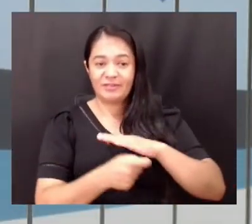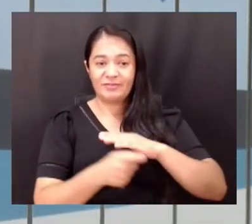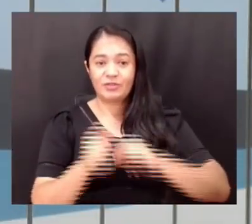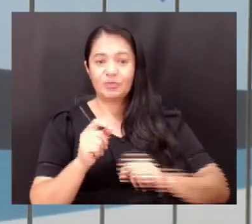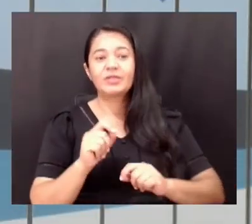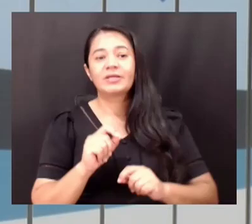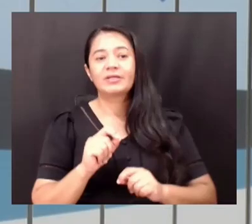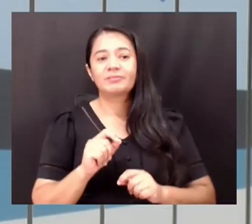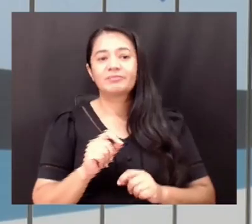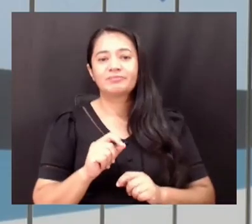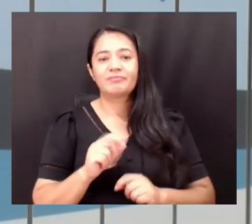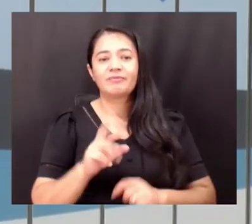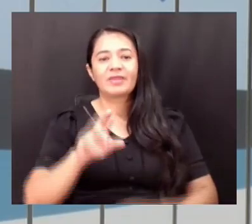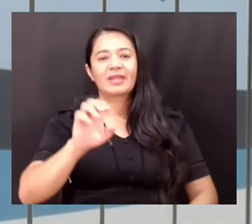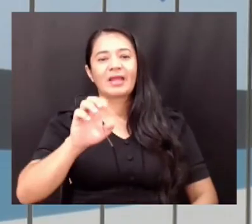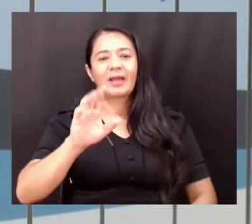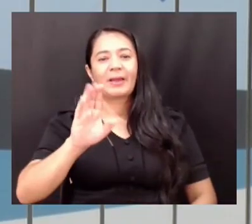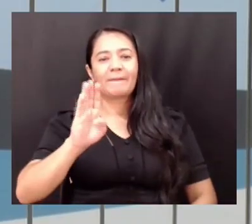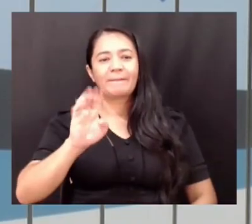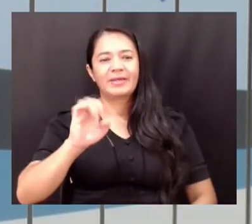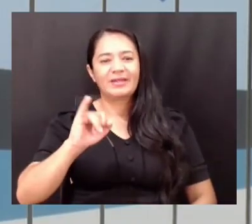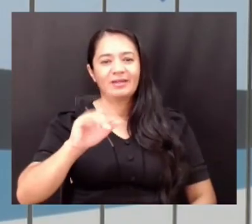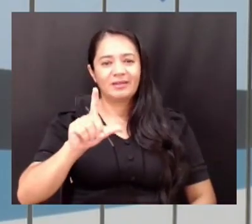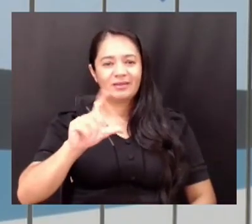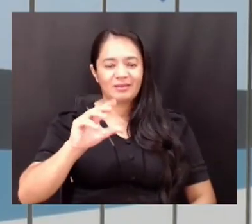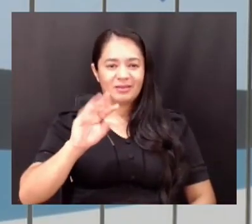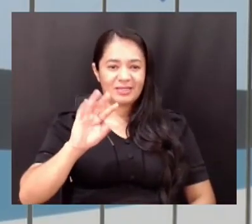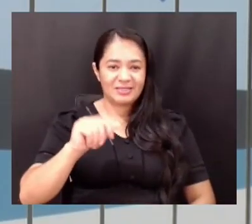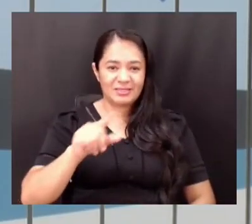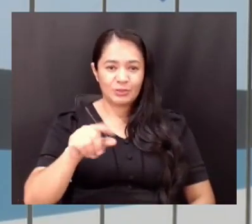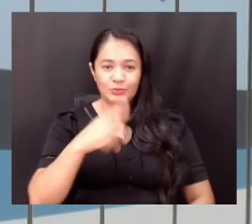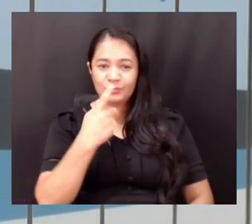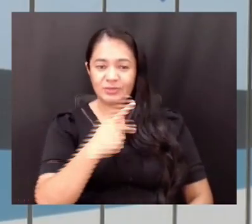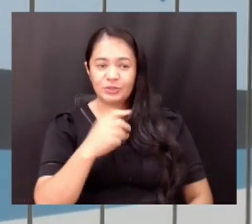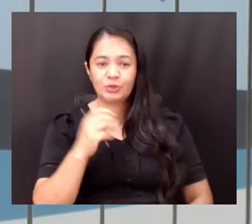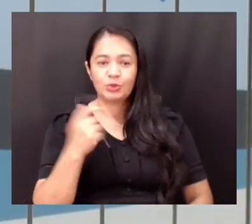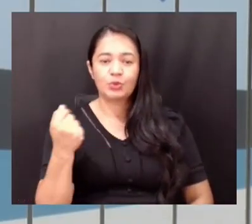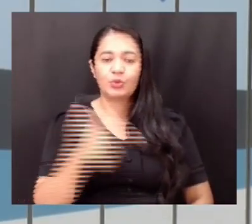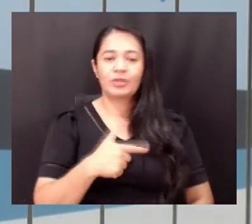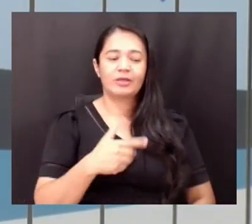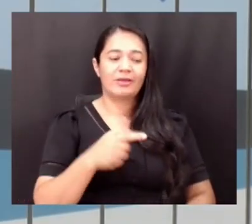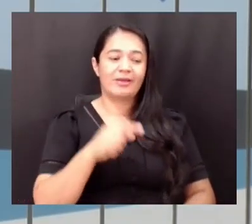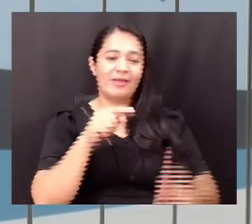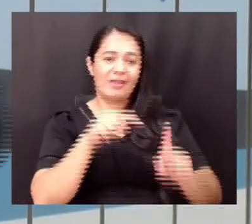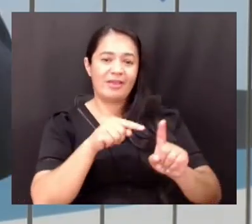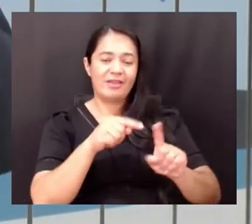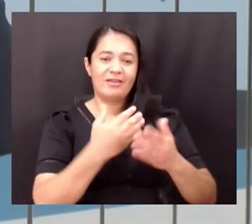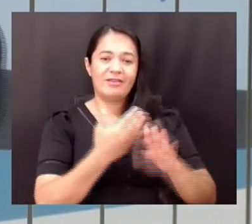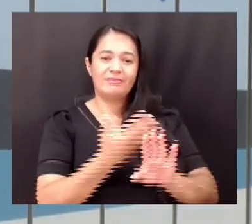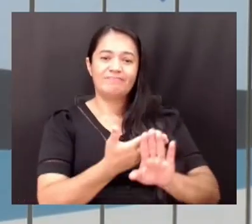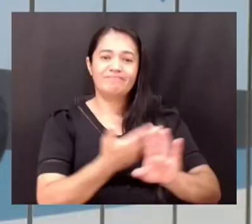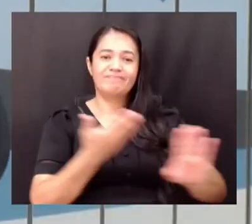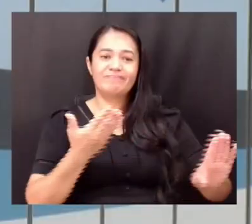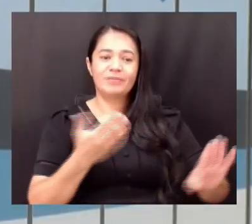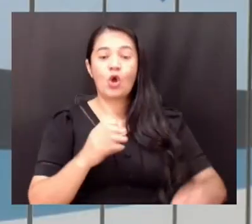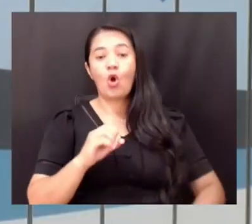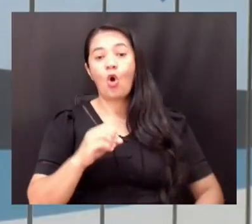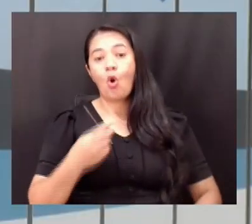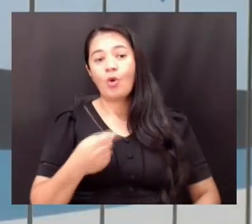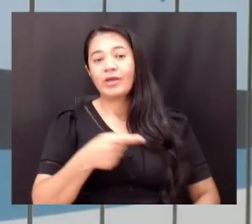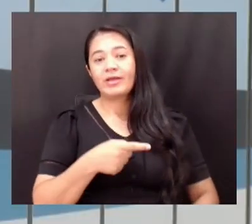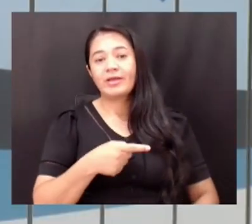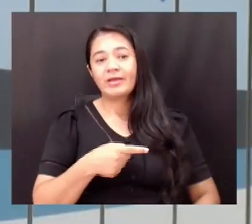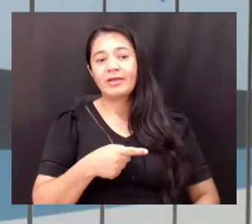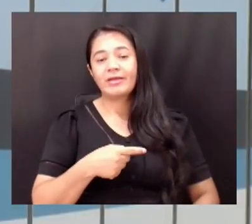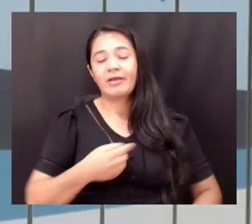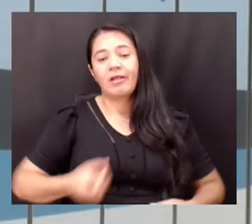mais barato do que se eu ficar com ele afastado ou se eu ficar com ele gerando custo no plano de